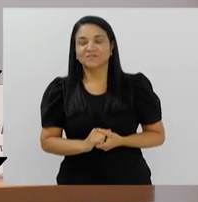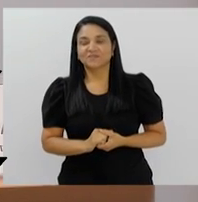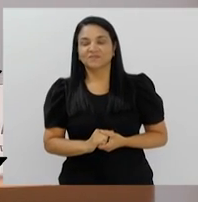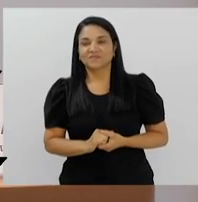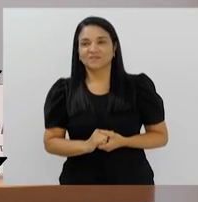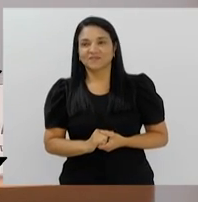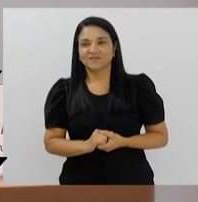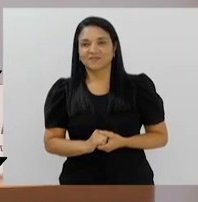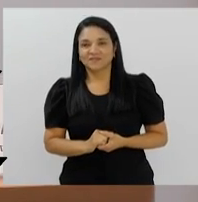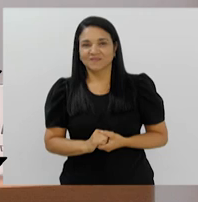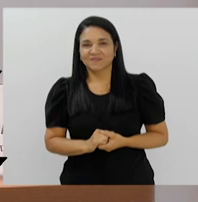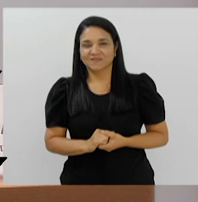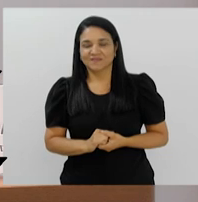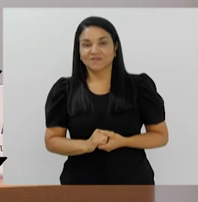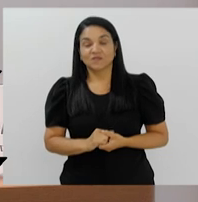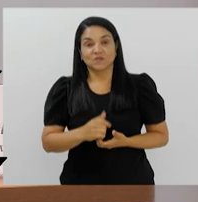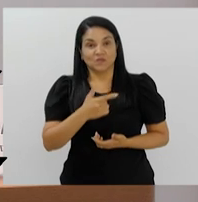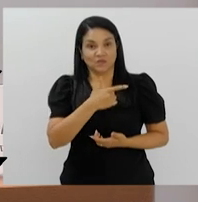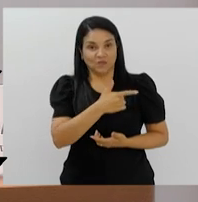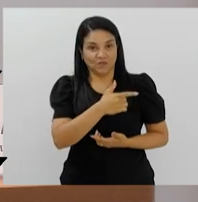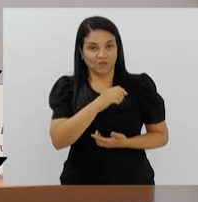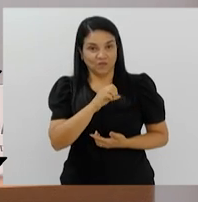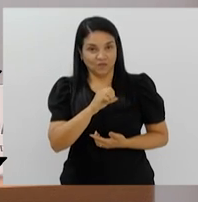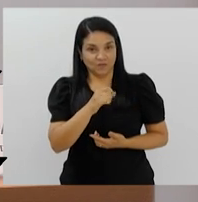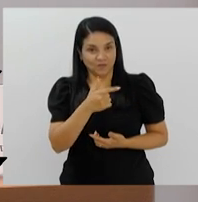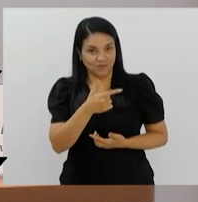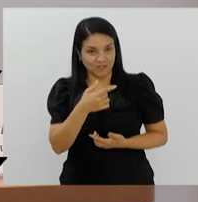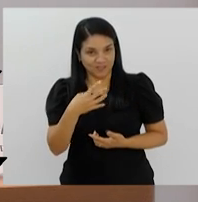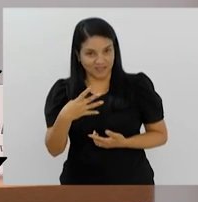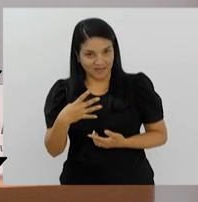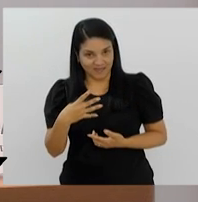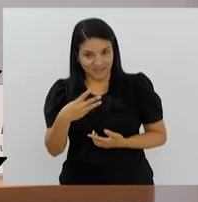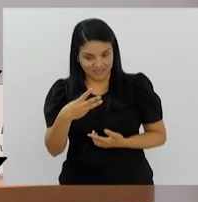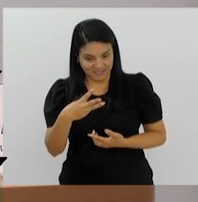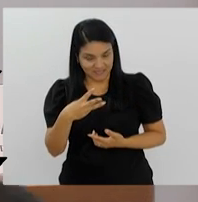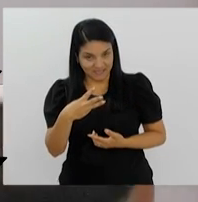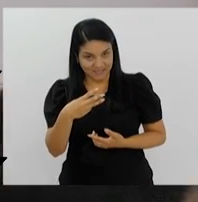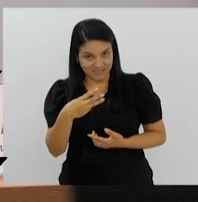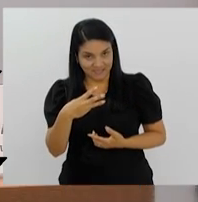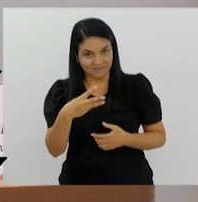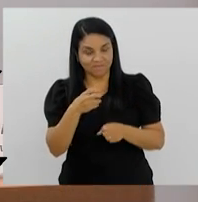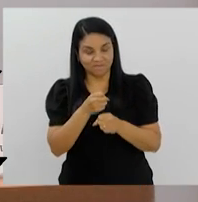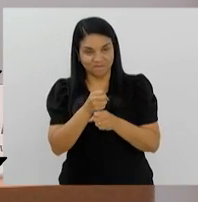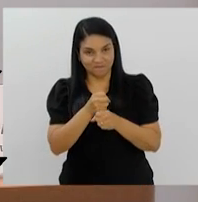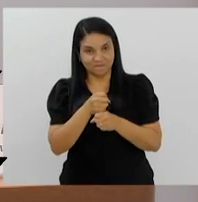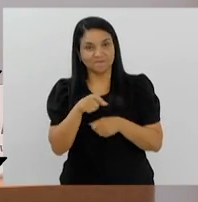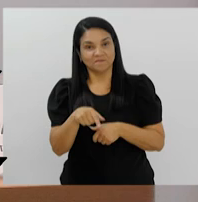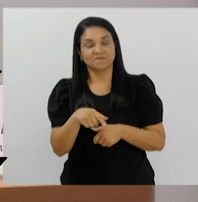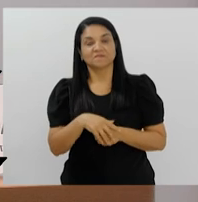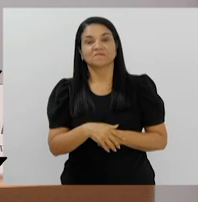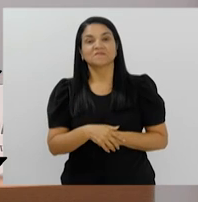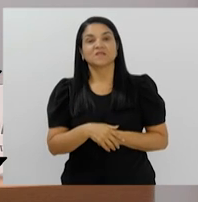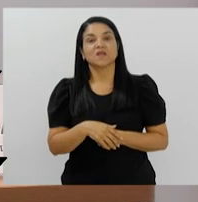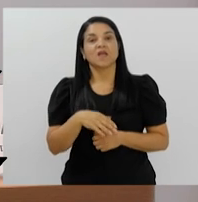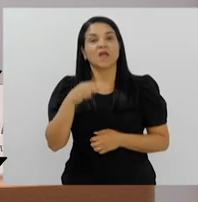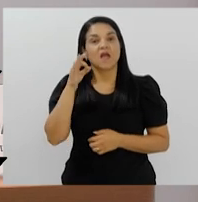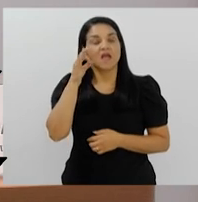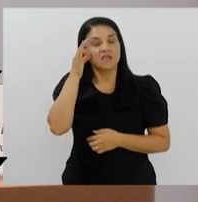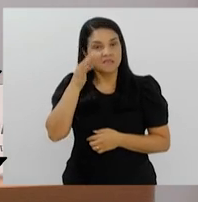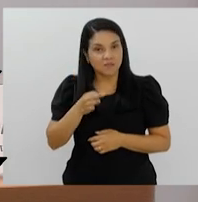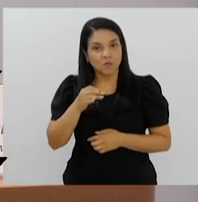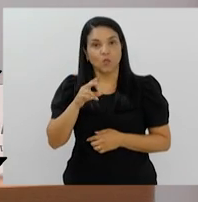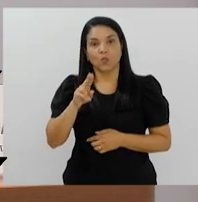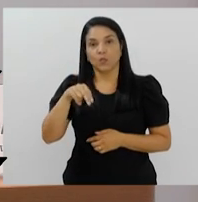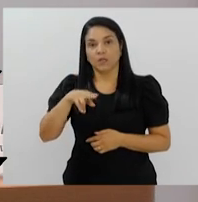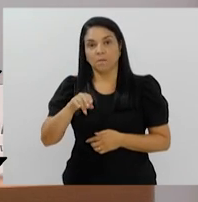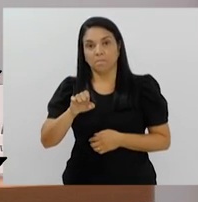no no ano de 2023 foi entendido tá que a Unimed ferge ela